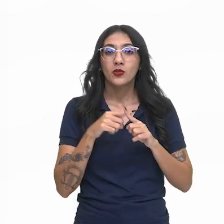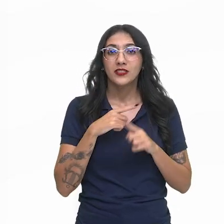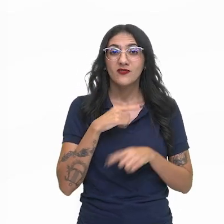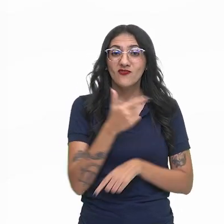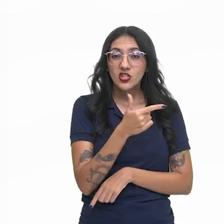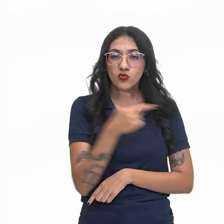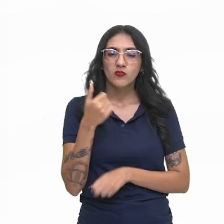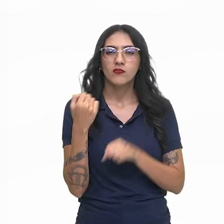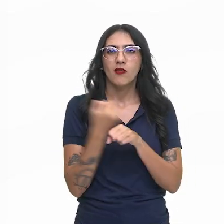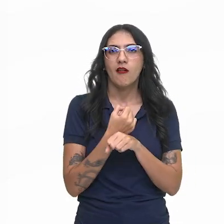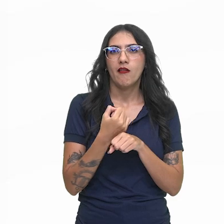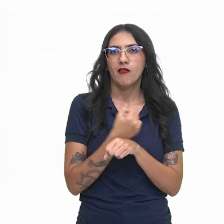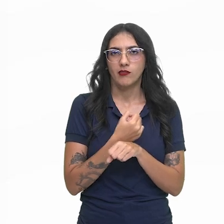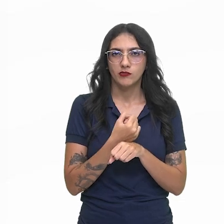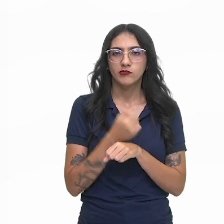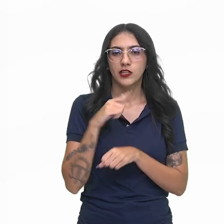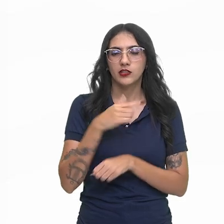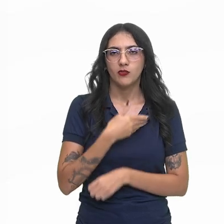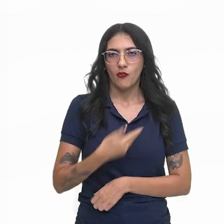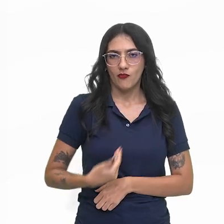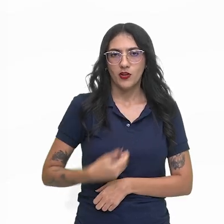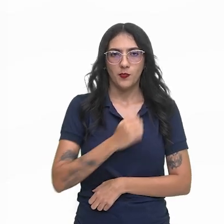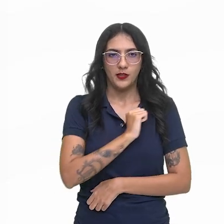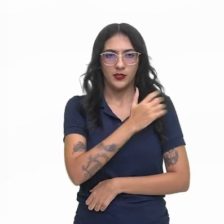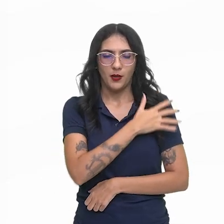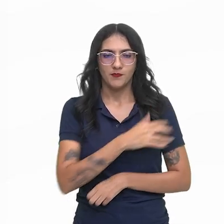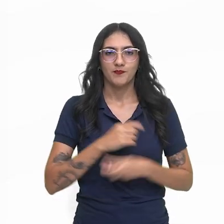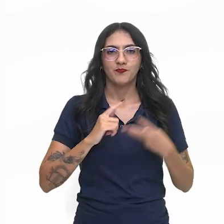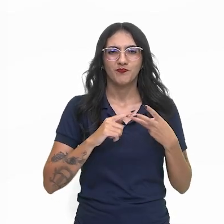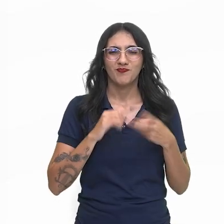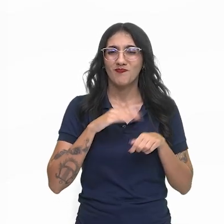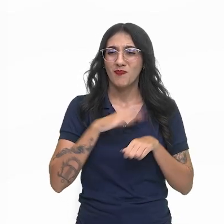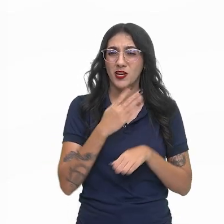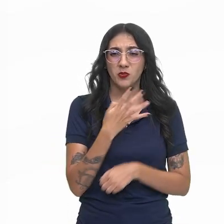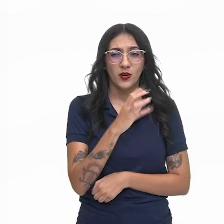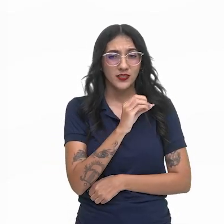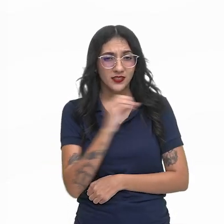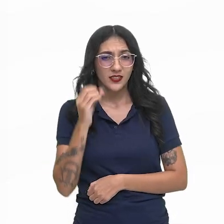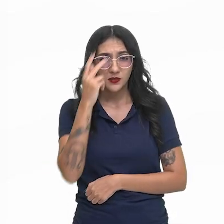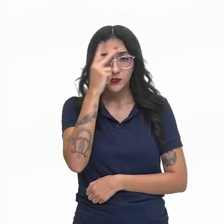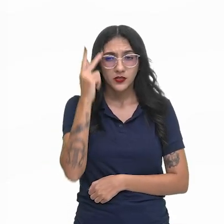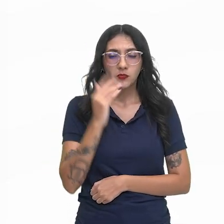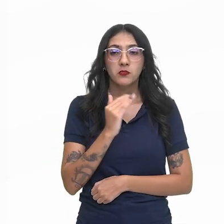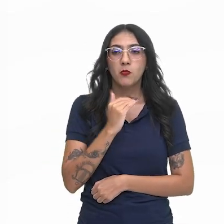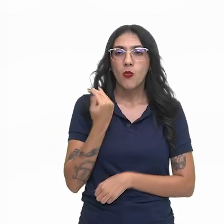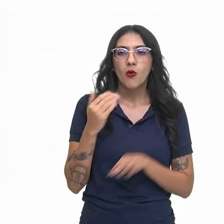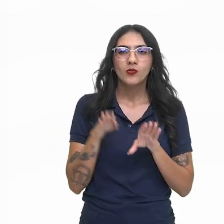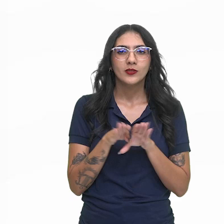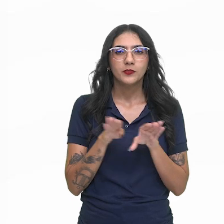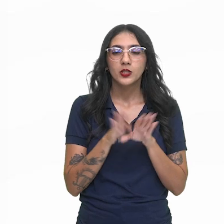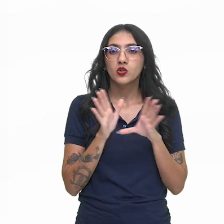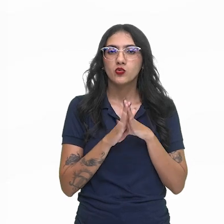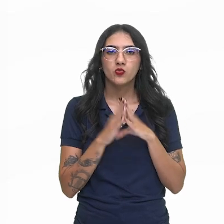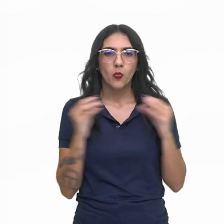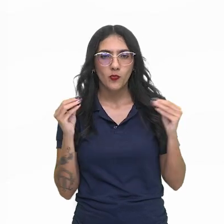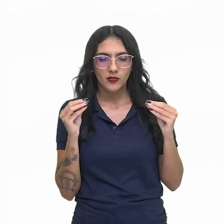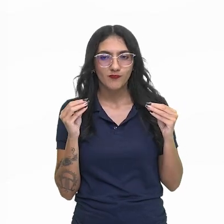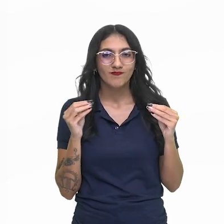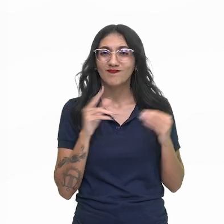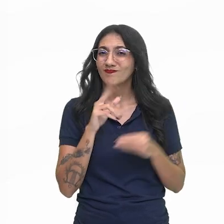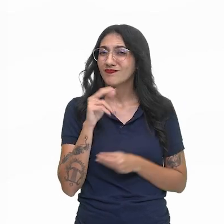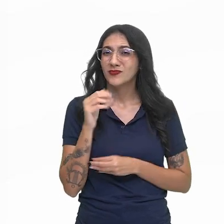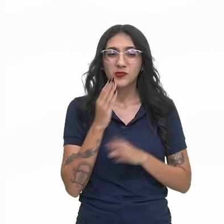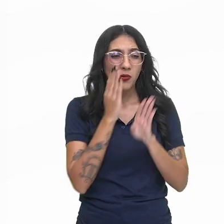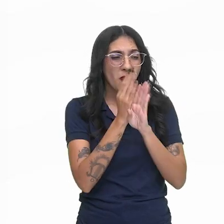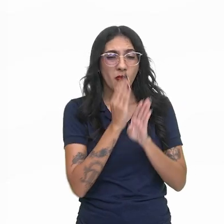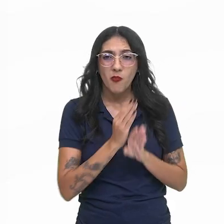21 anos, né, de governo militar. Mais de 400 mortos e desaparecidos, né, que nunca foram